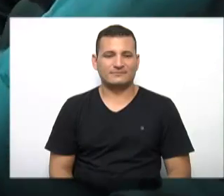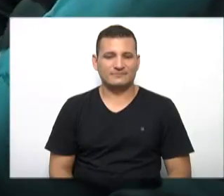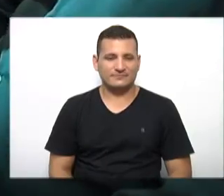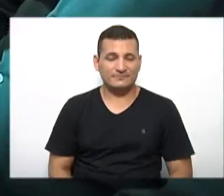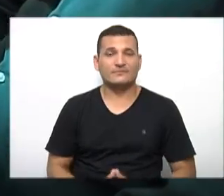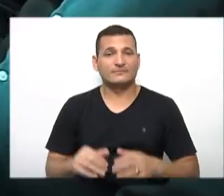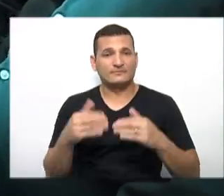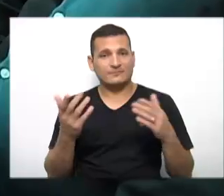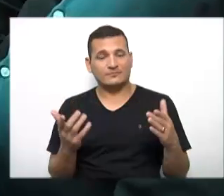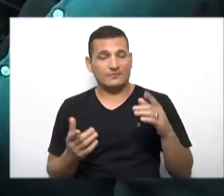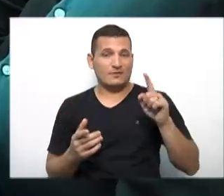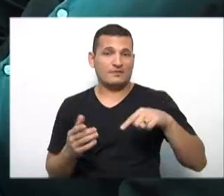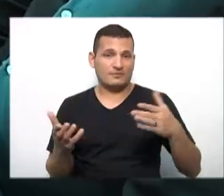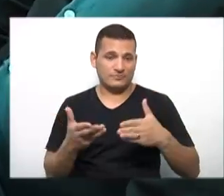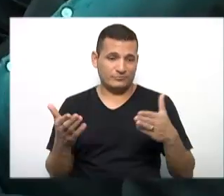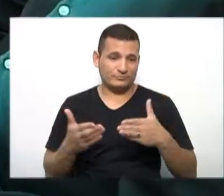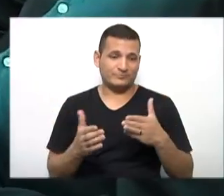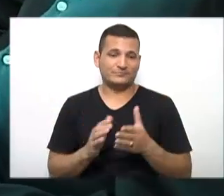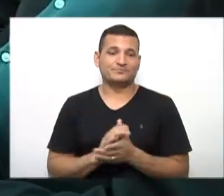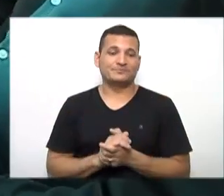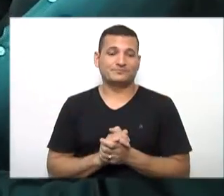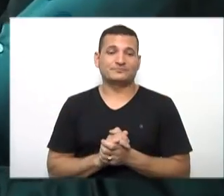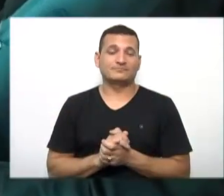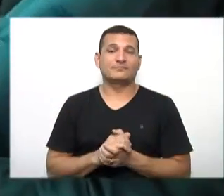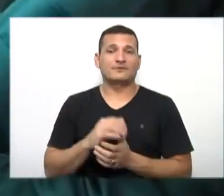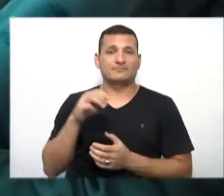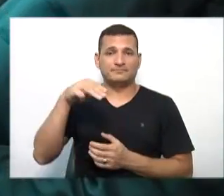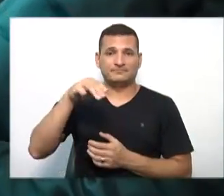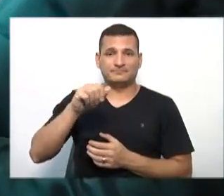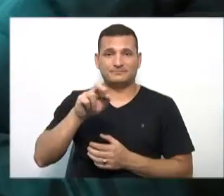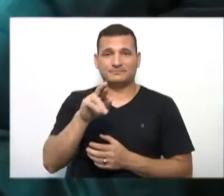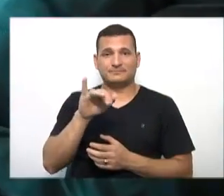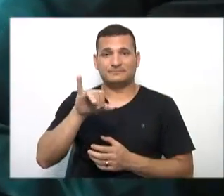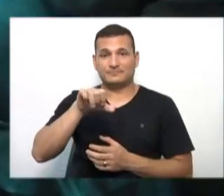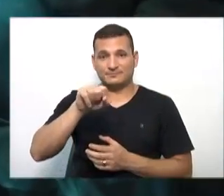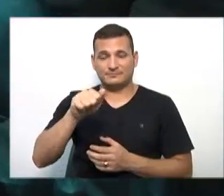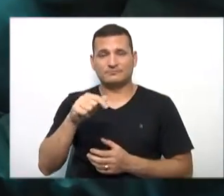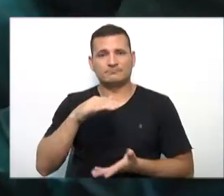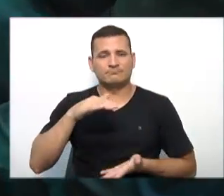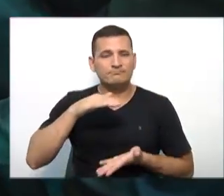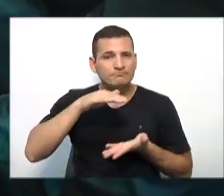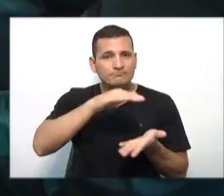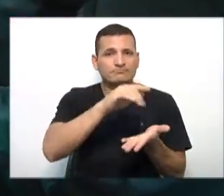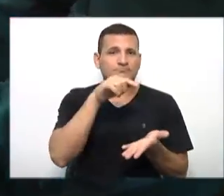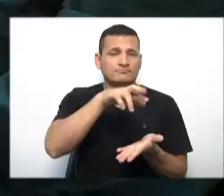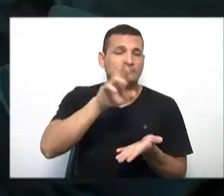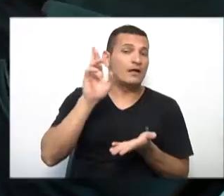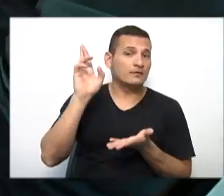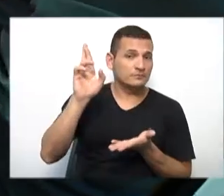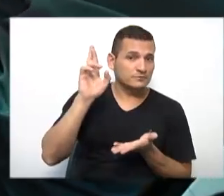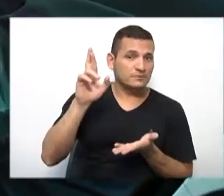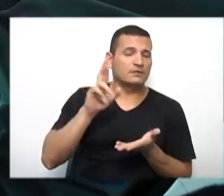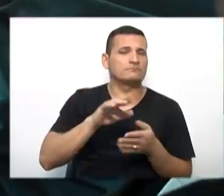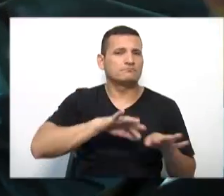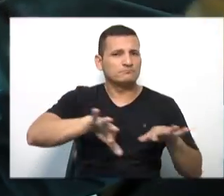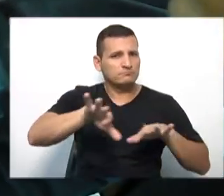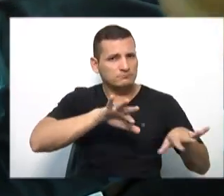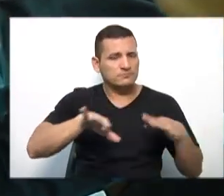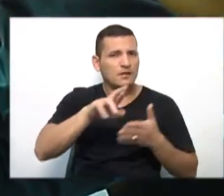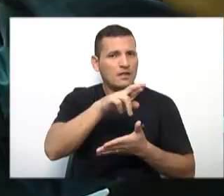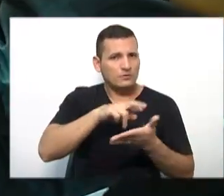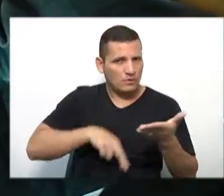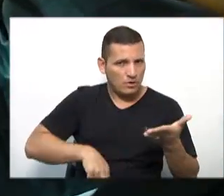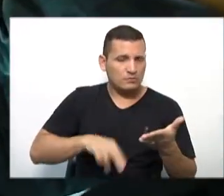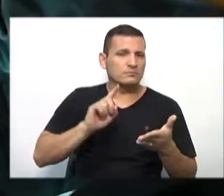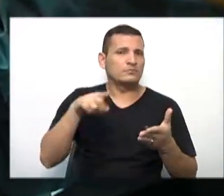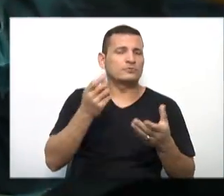Bom, pessoal, é o seguinte. Marisa, você agora é responsável por separar todos os relatórios e enviá-los